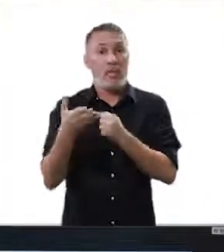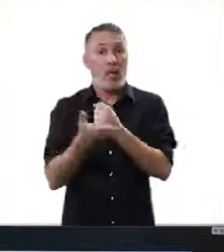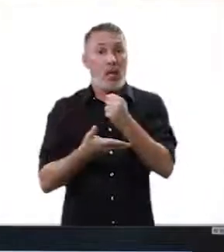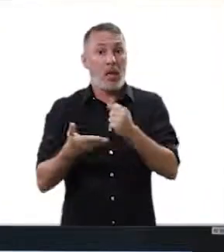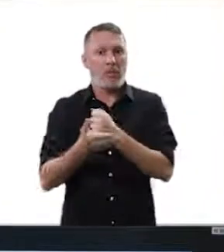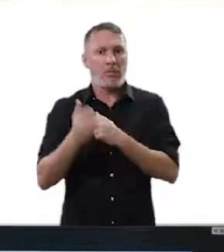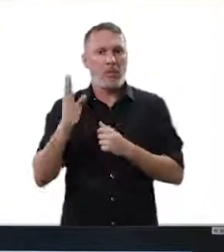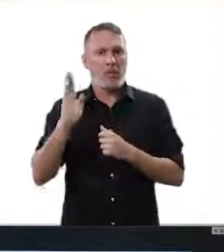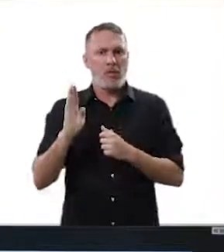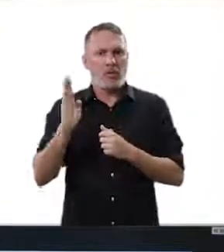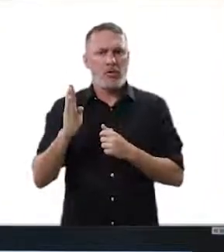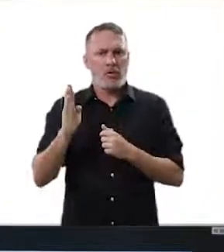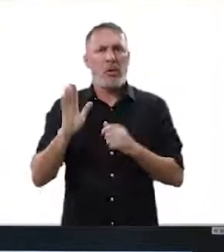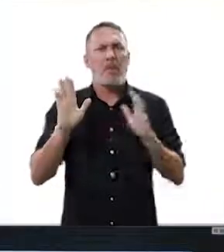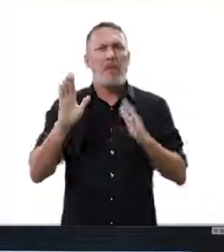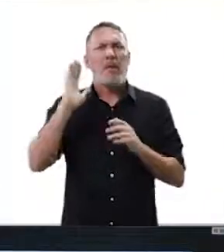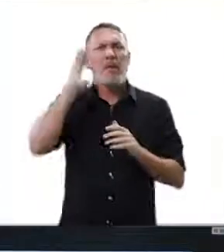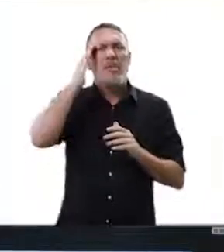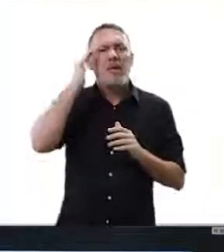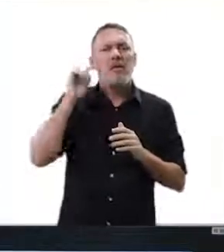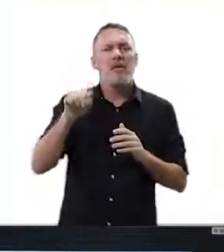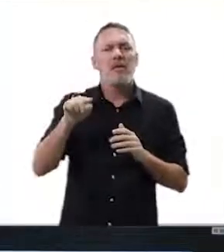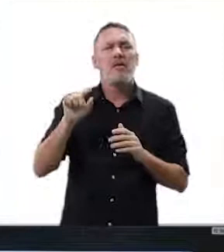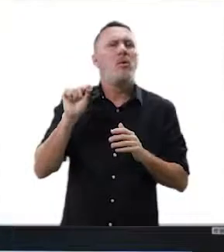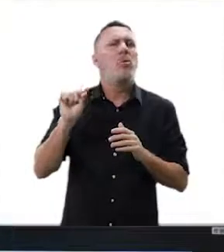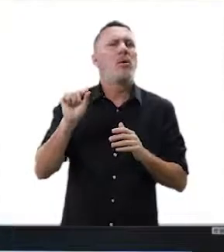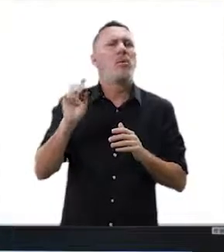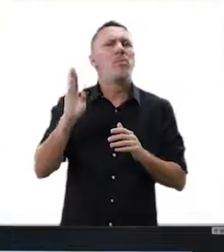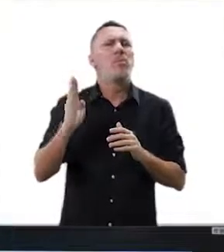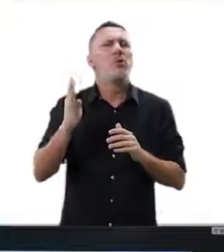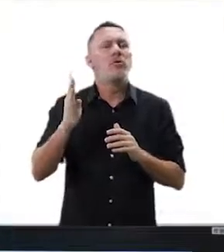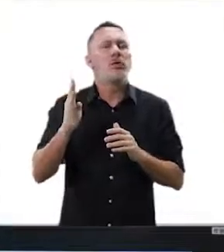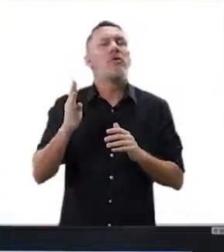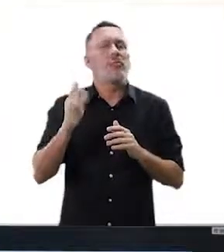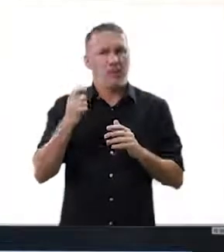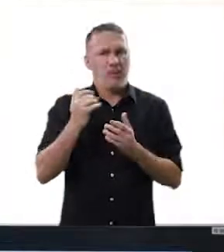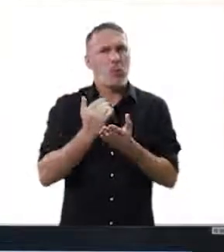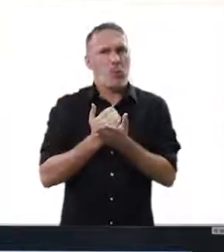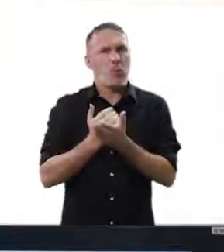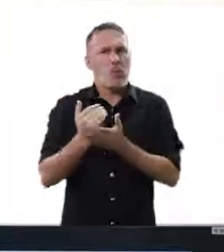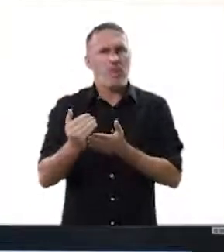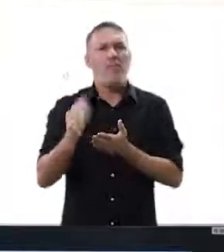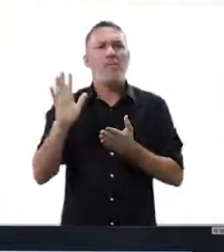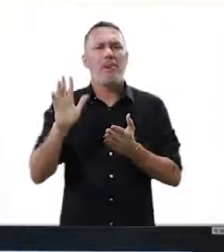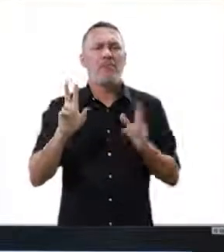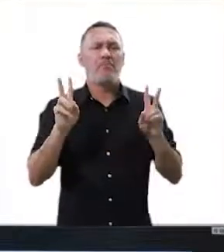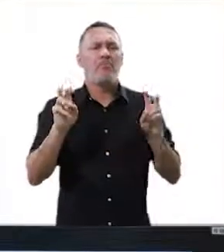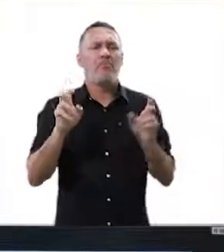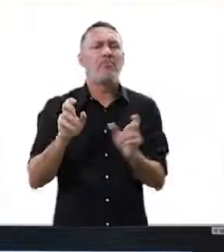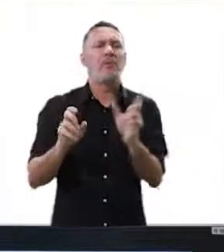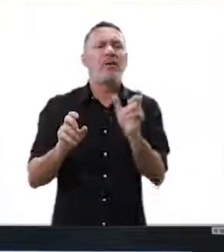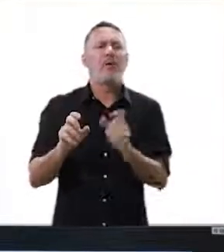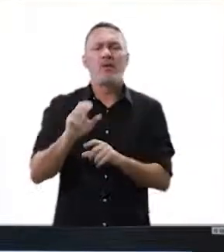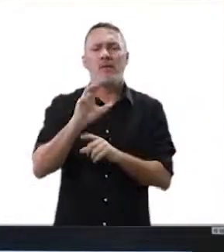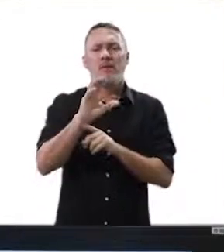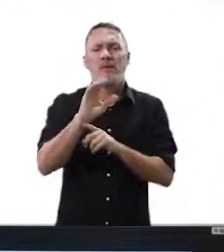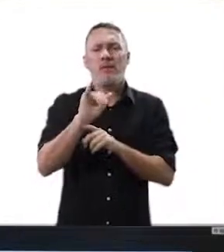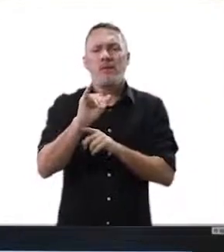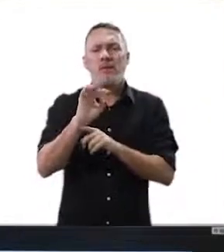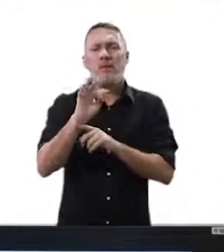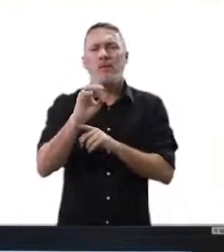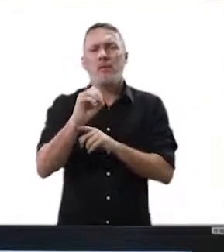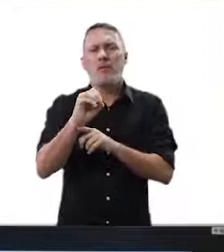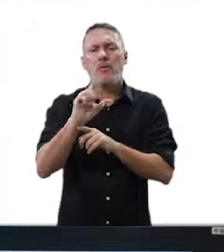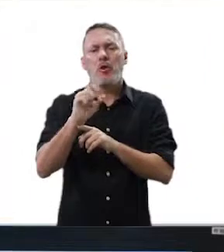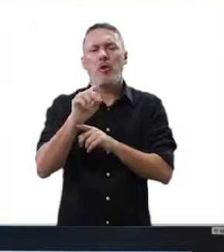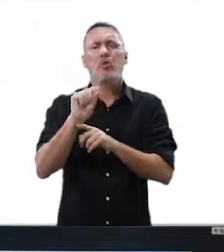um pouco mais, a gente precisa começar por ela. E o que significa citologia? Nada mais é do que o estudo